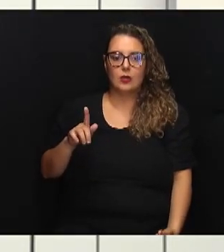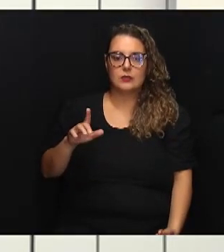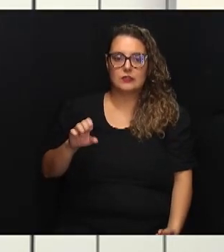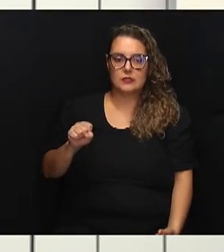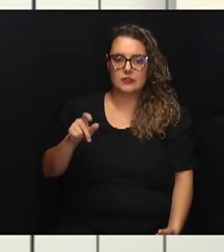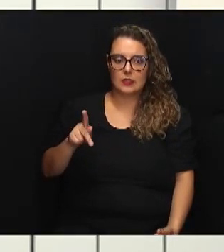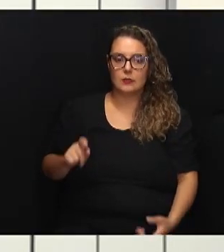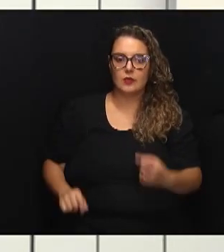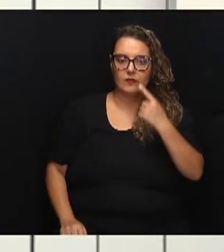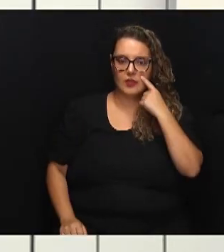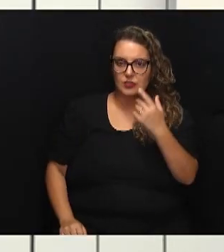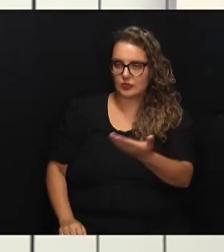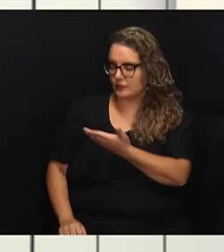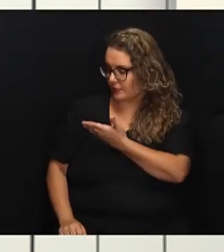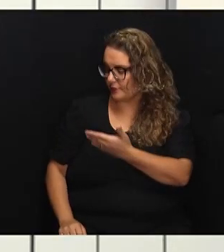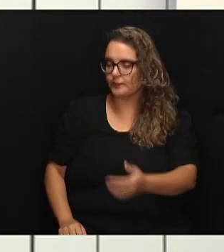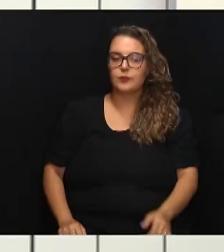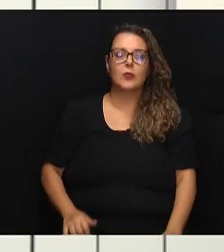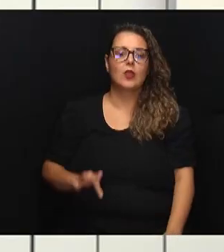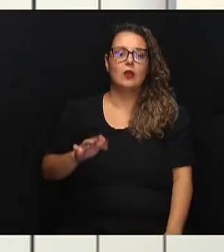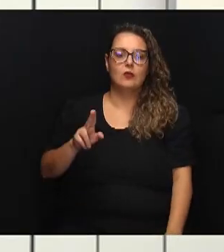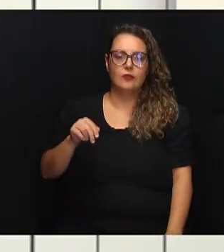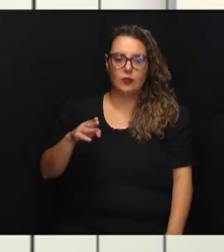fumec.sp.gov.br/CEPROCAMP. Então, primeiro você vai lá no site da